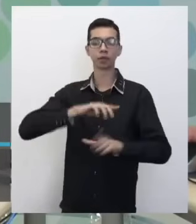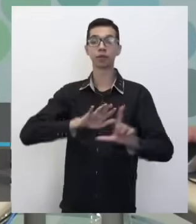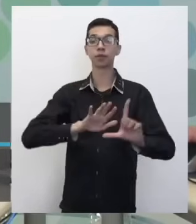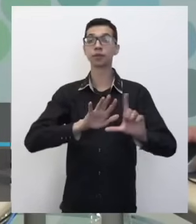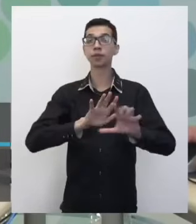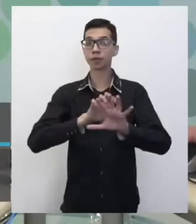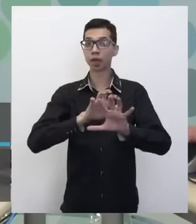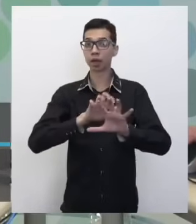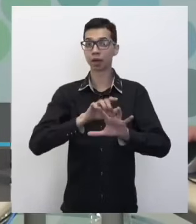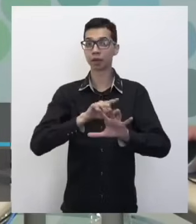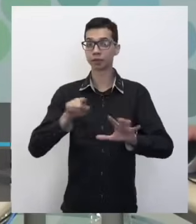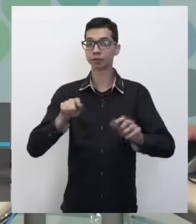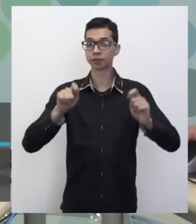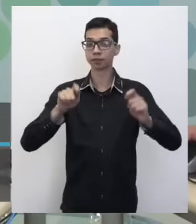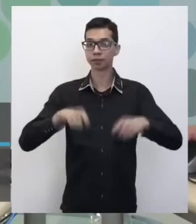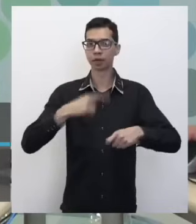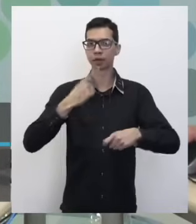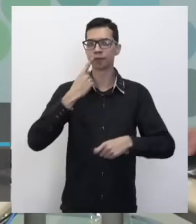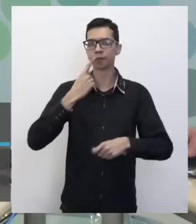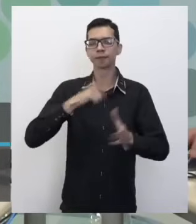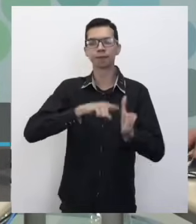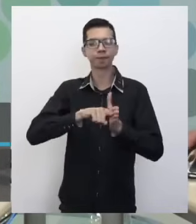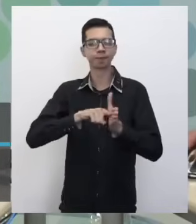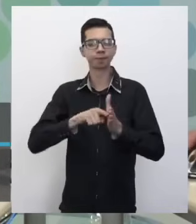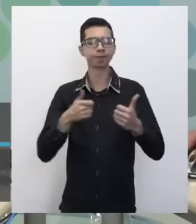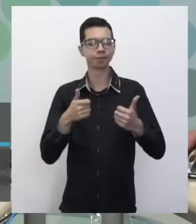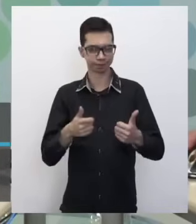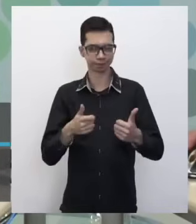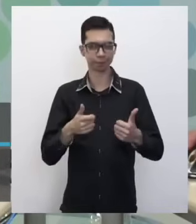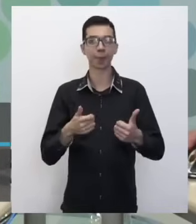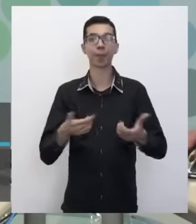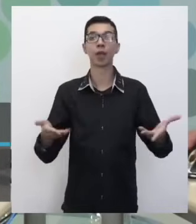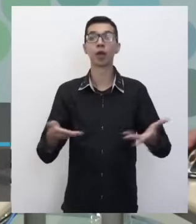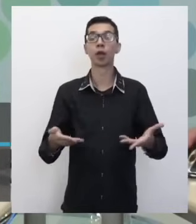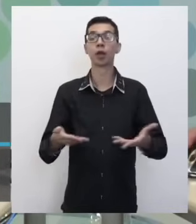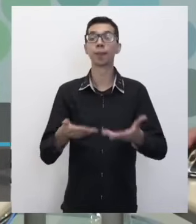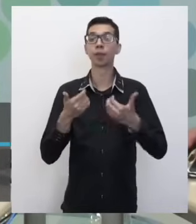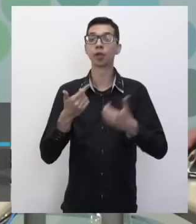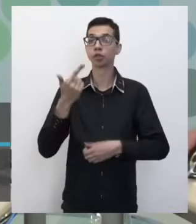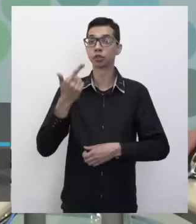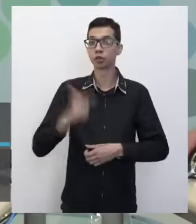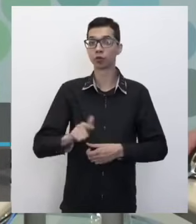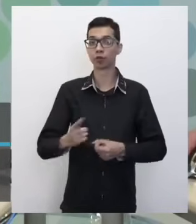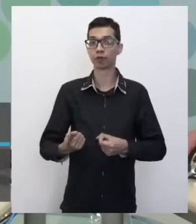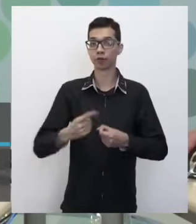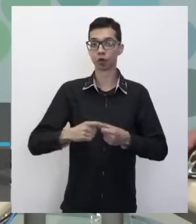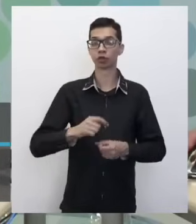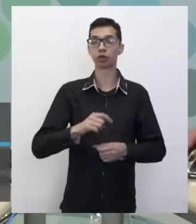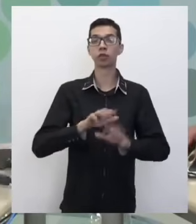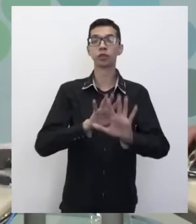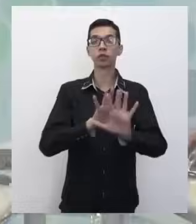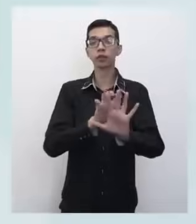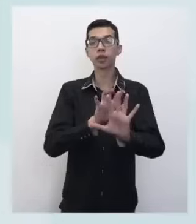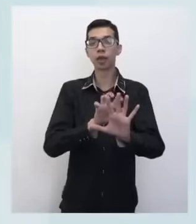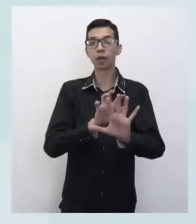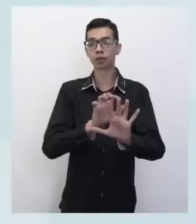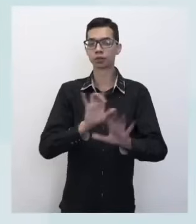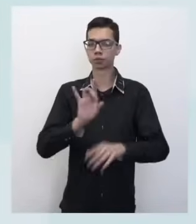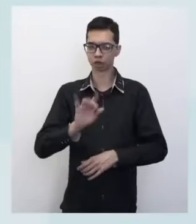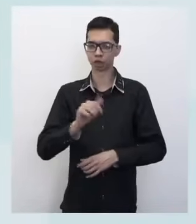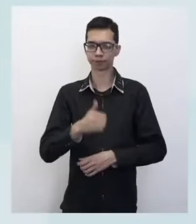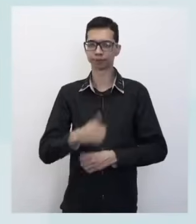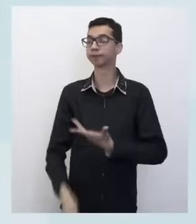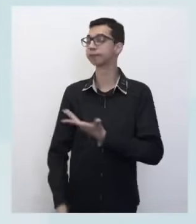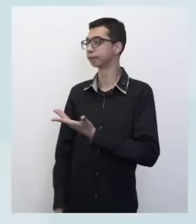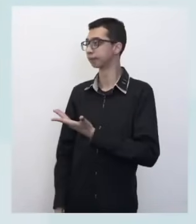vocês possam acessar, tá ok? E eu vou pedir para voltar mais uma vez só o QR Code, do Instituto,